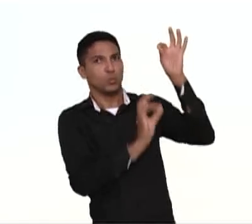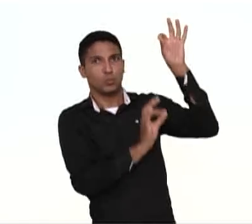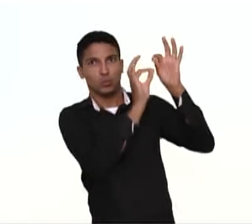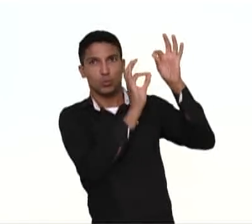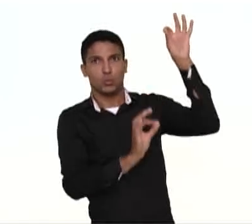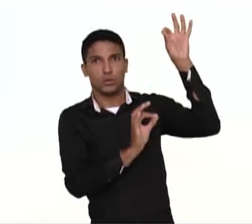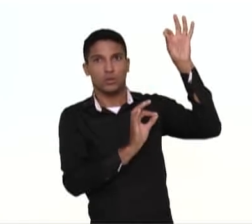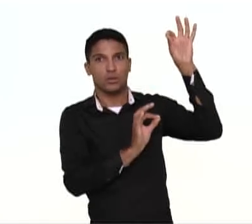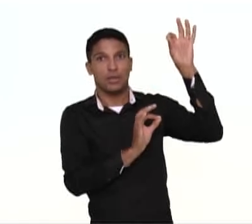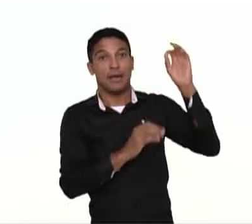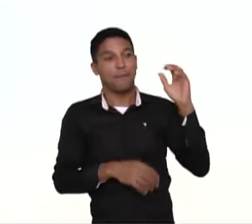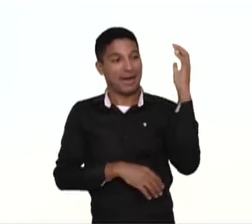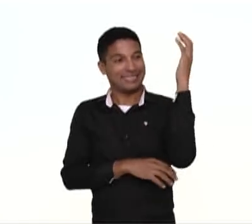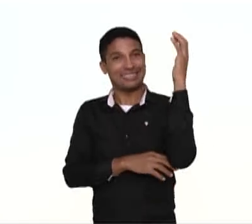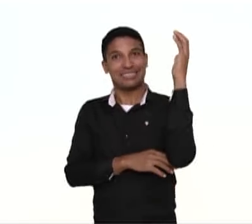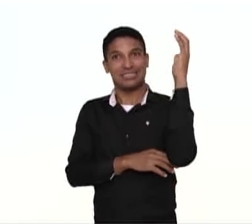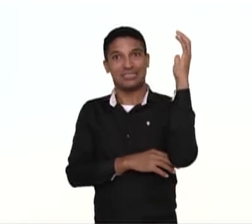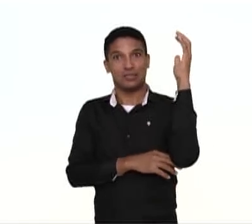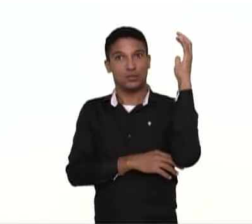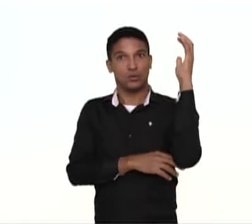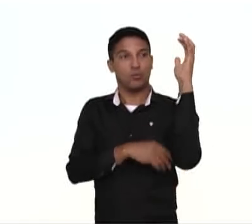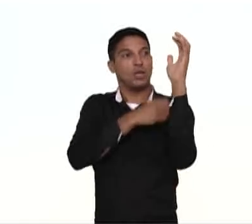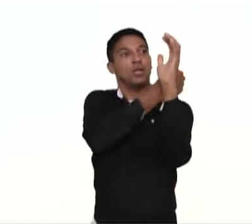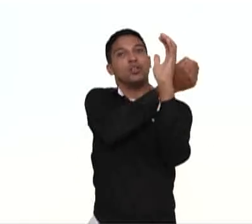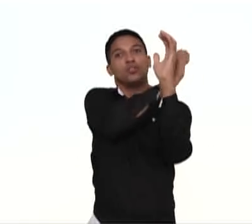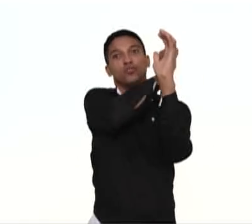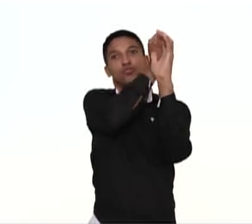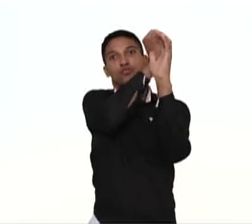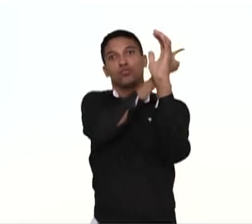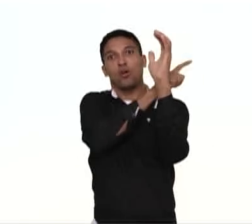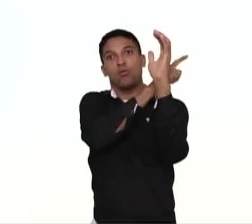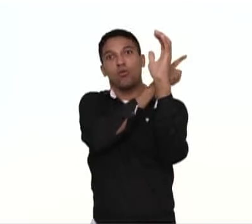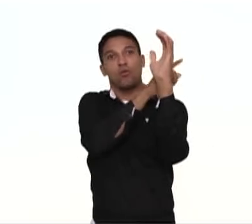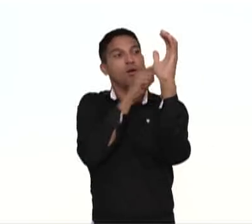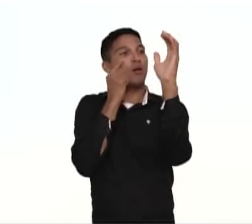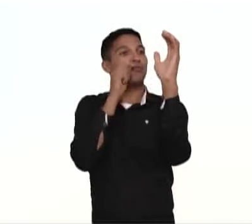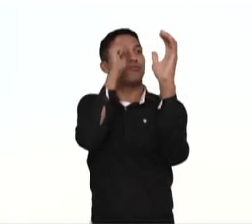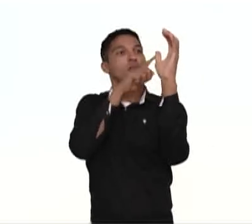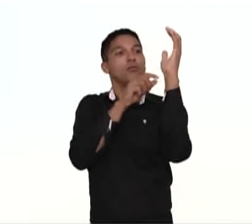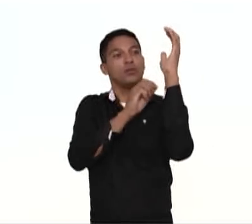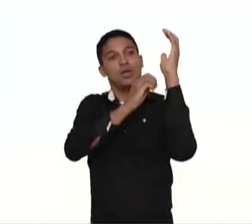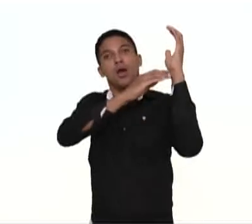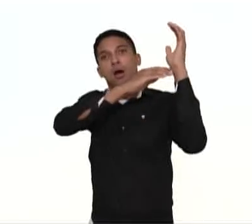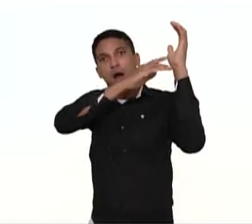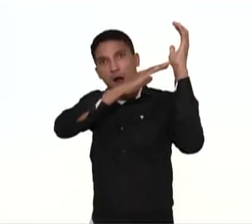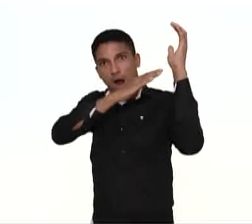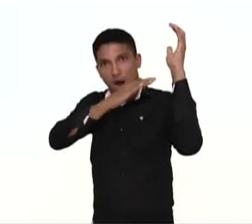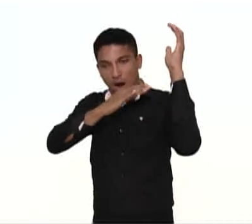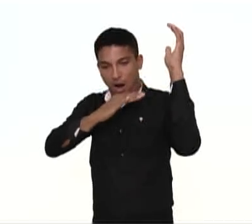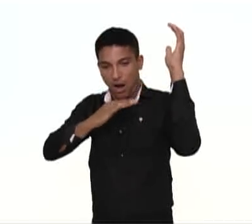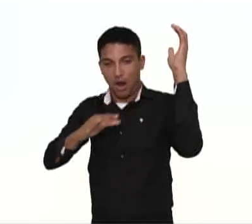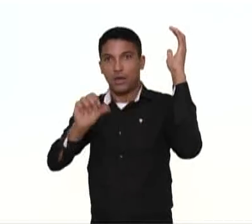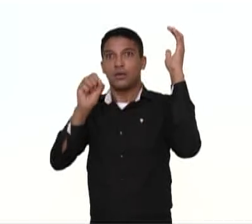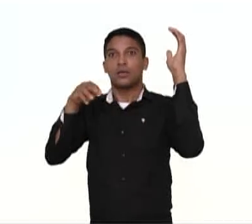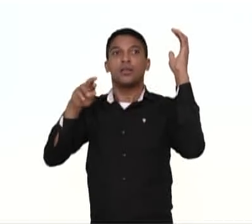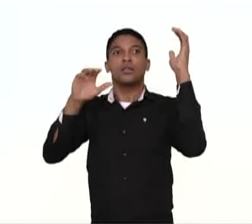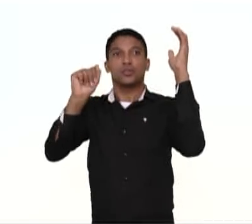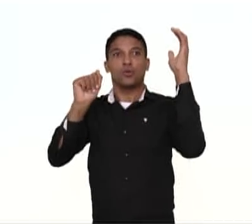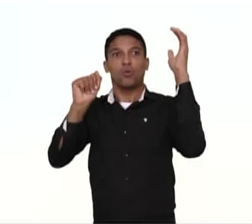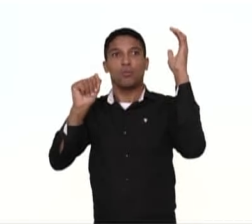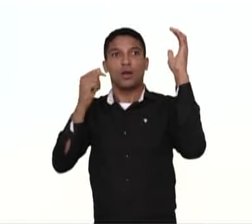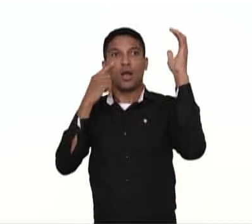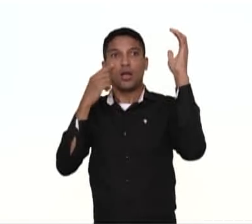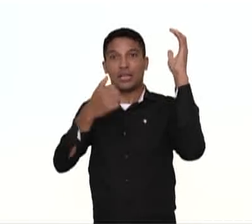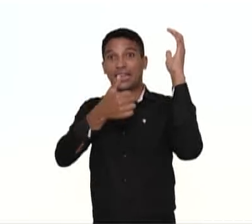12 metros e a sombra do fazendeiro era de 3 metros. Qual a altura da árvore? Sabendo-se que